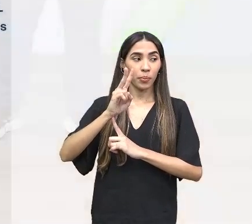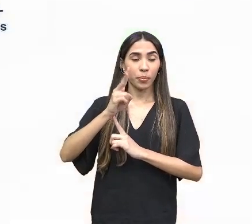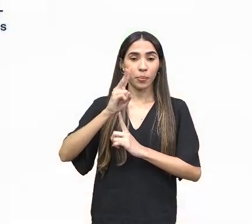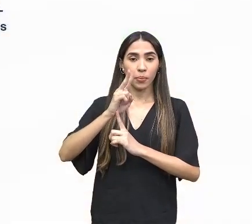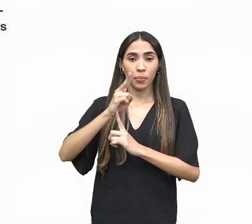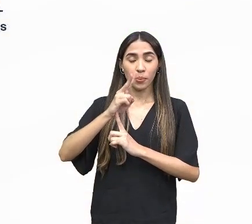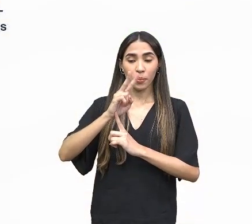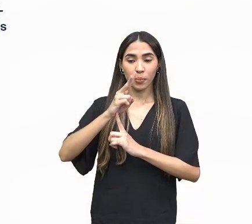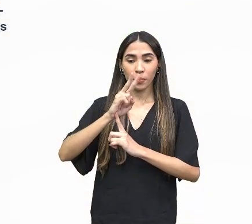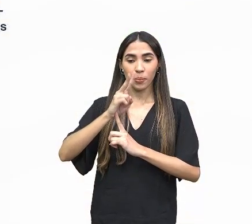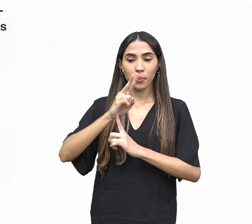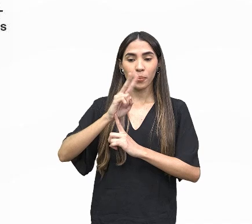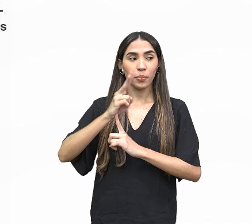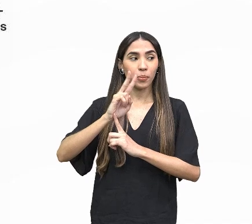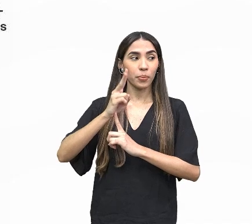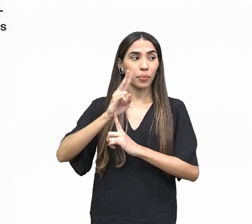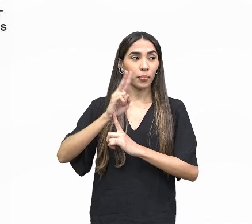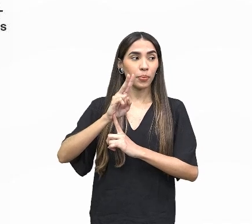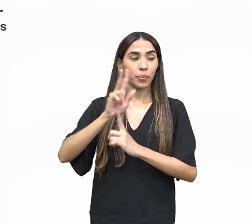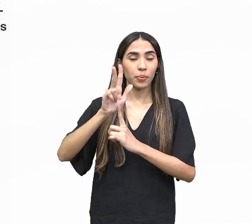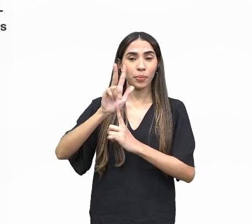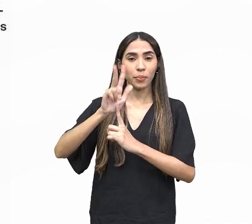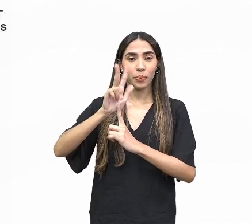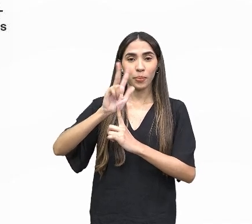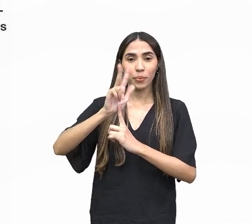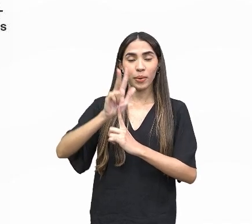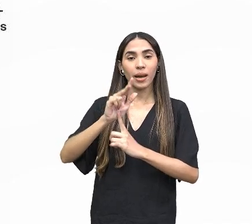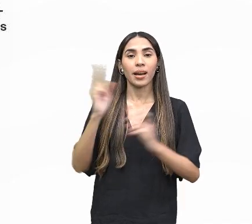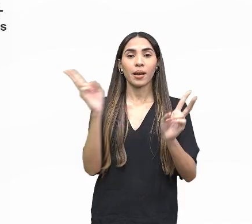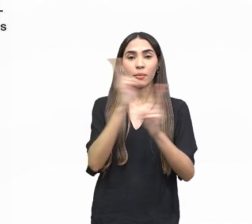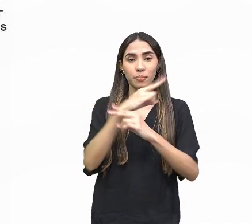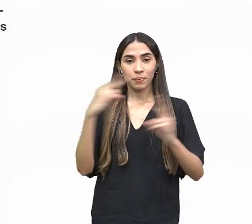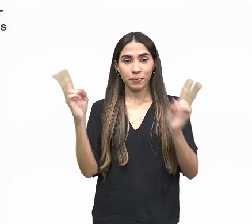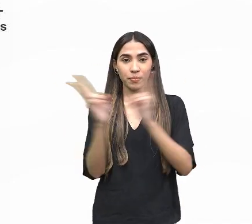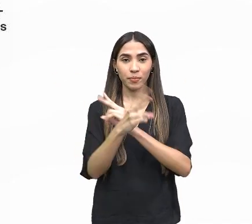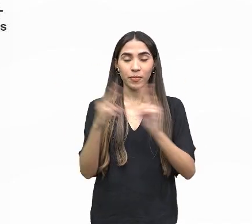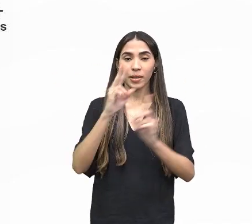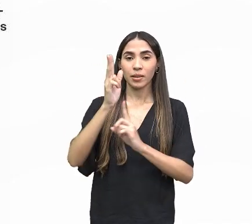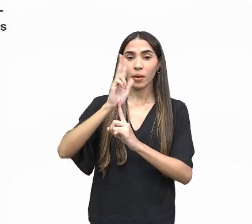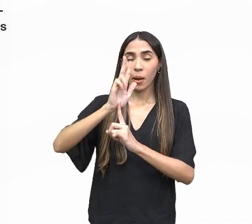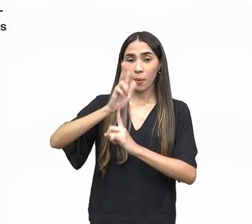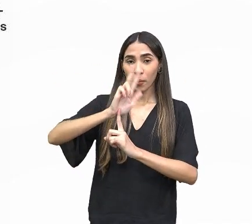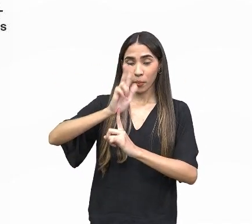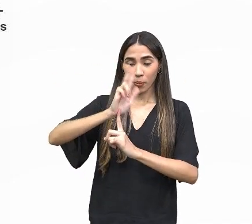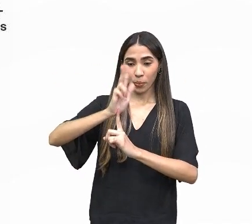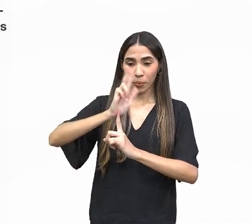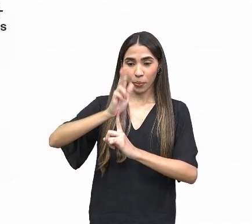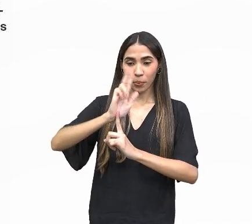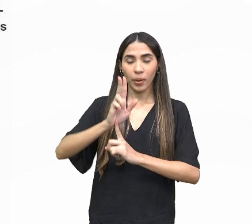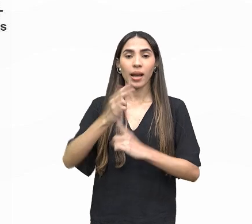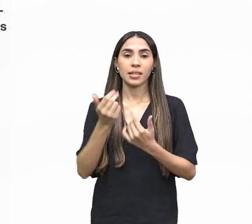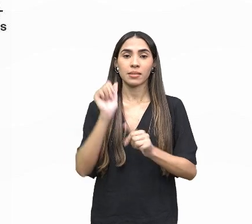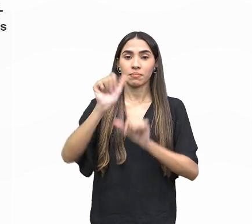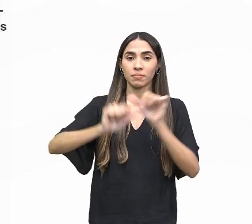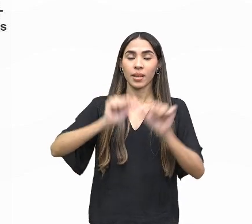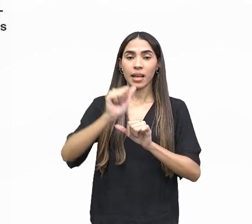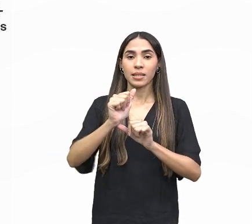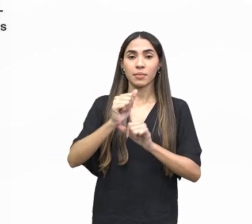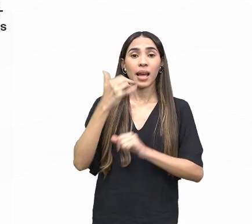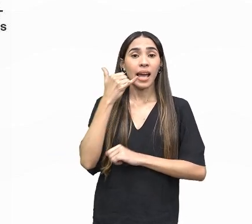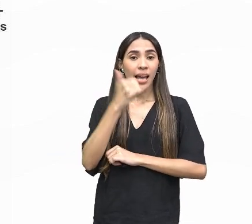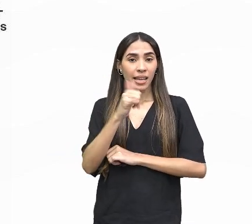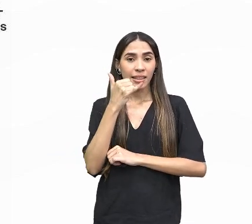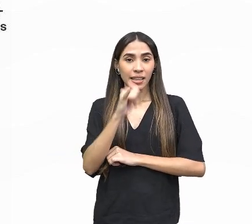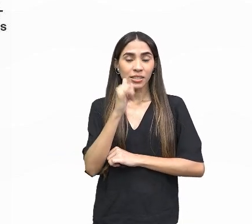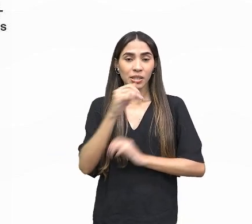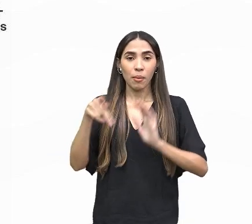obtida através do aproveitamento do vento, que é o movimento das massas de ar. Para transformar a energia dos ventos em